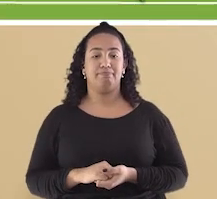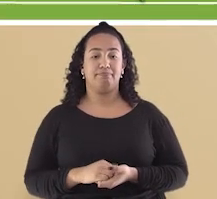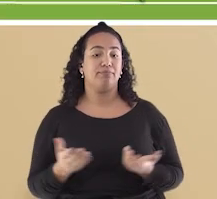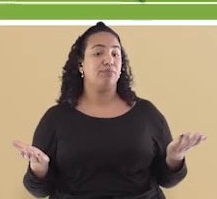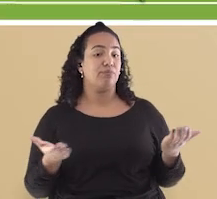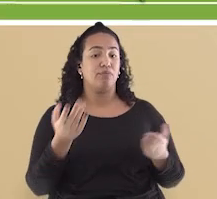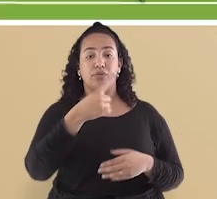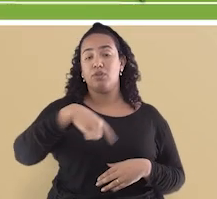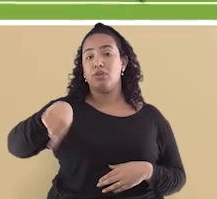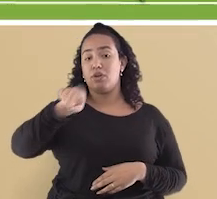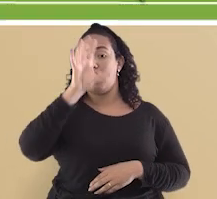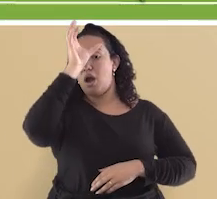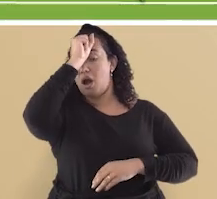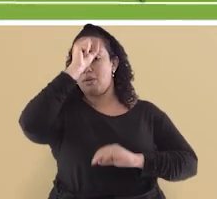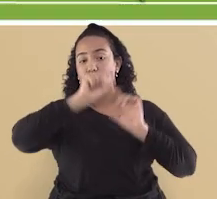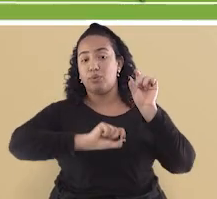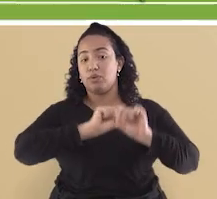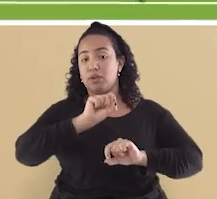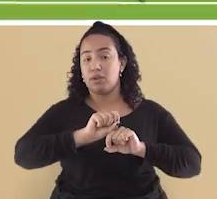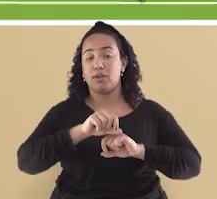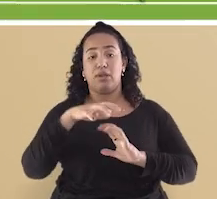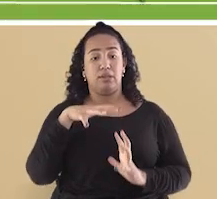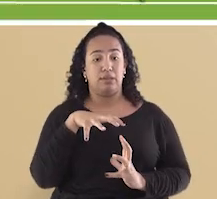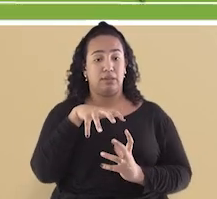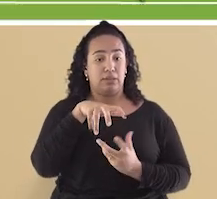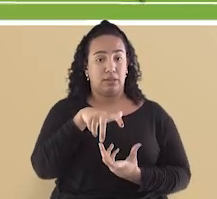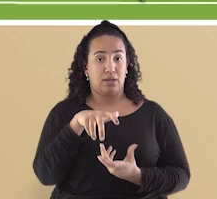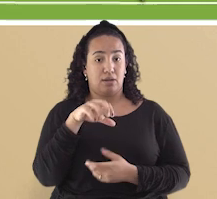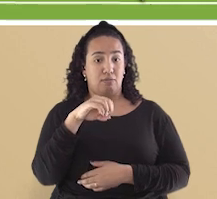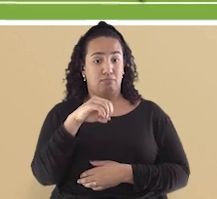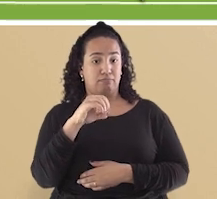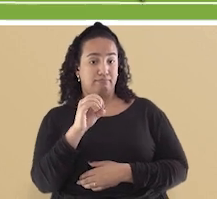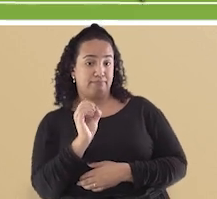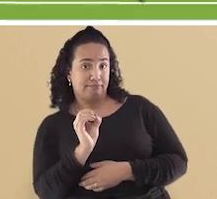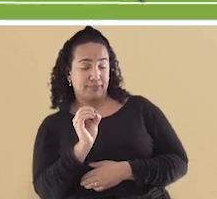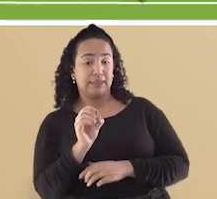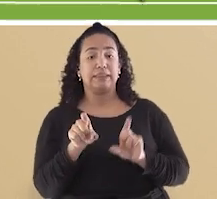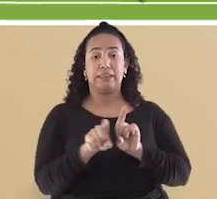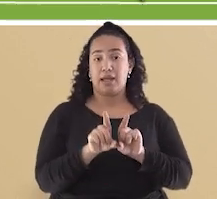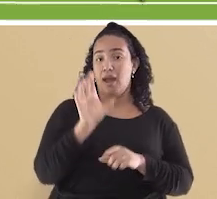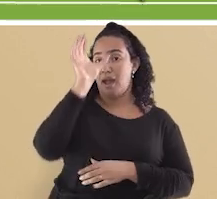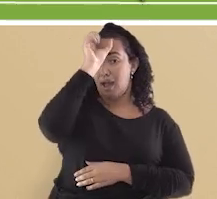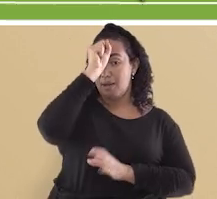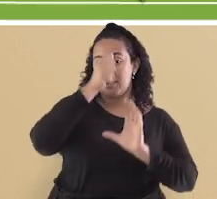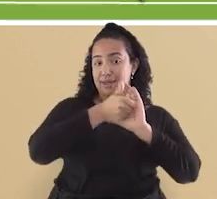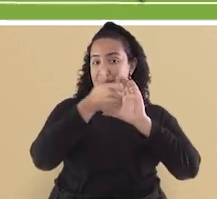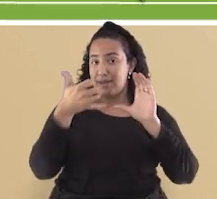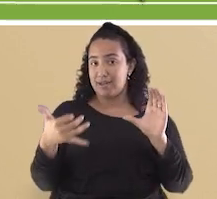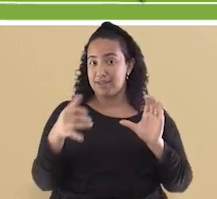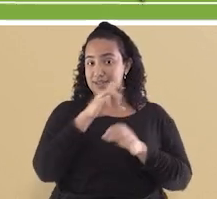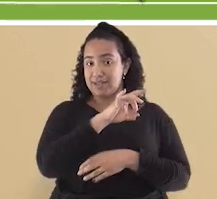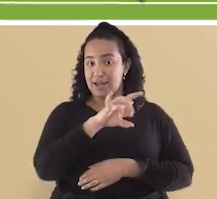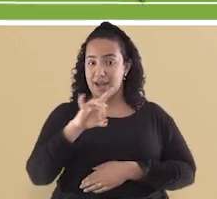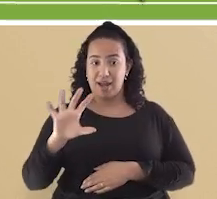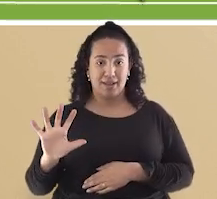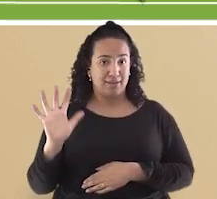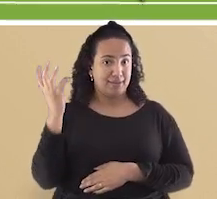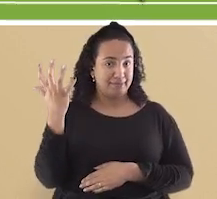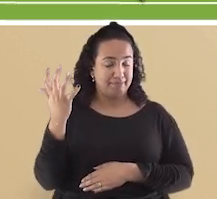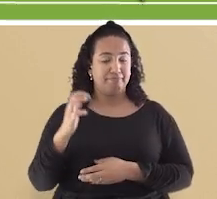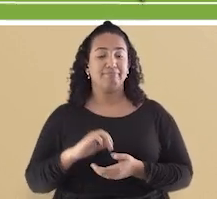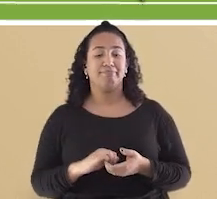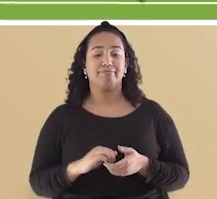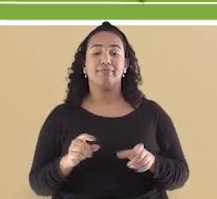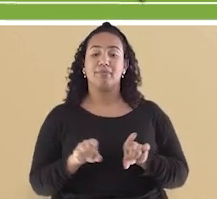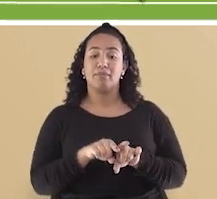o movimento de inclinação da Terra. Aprendemos sobre as características de cada estação do ano. Aprendemos que conhecer